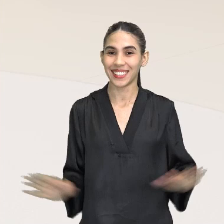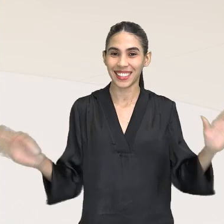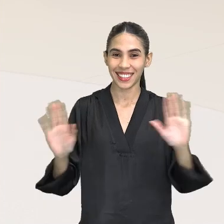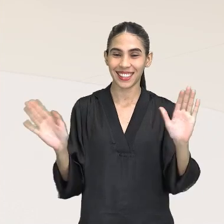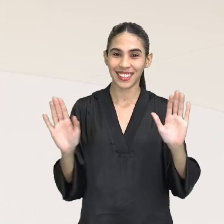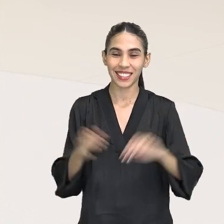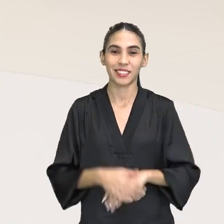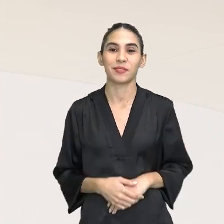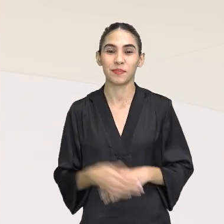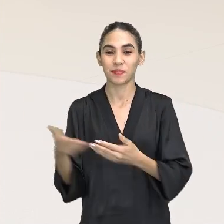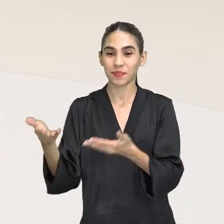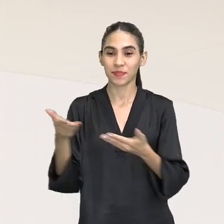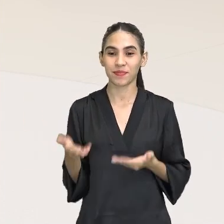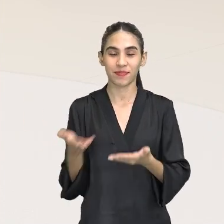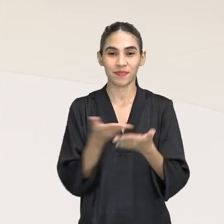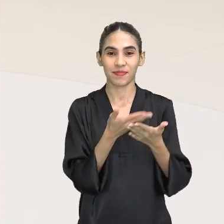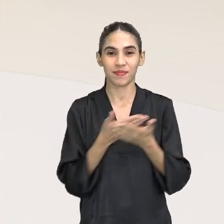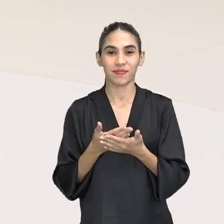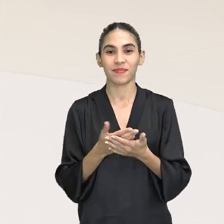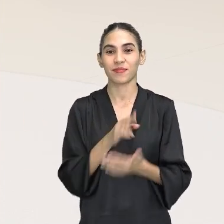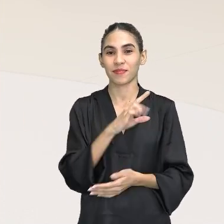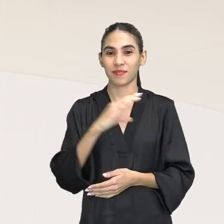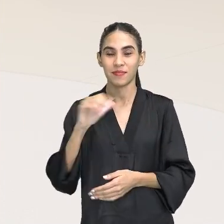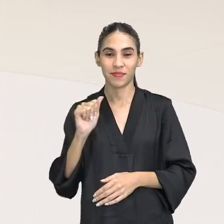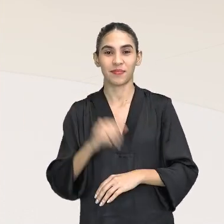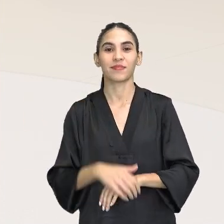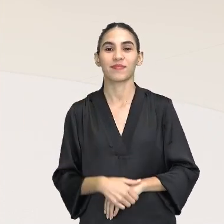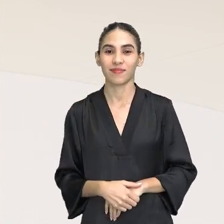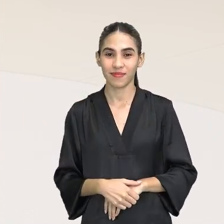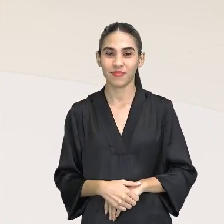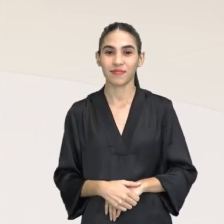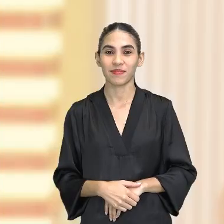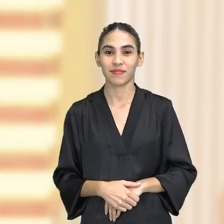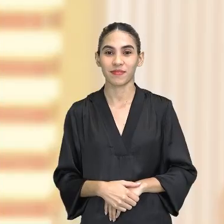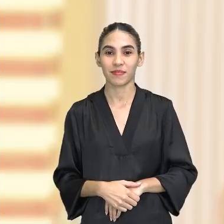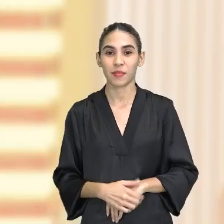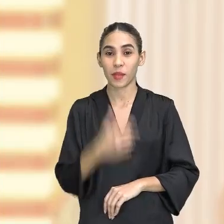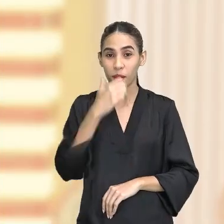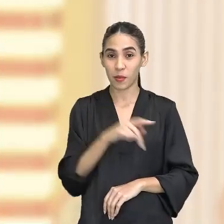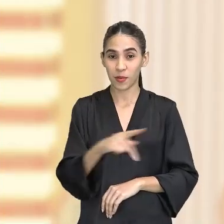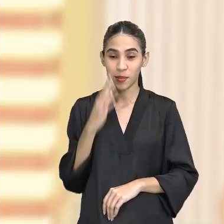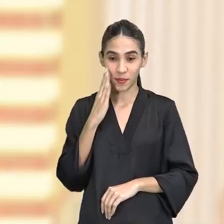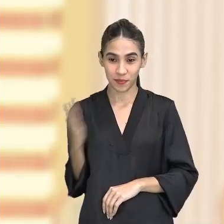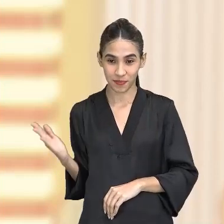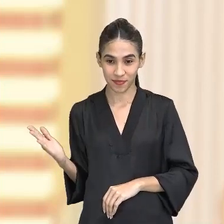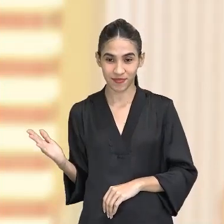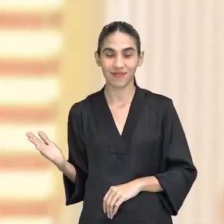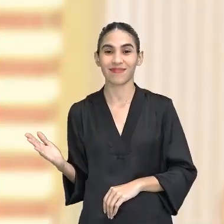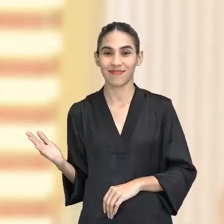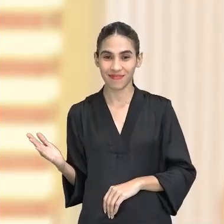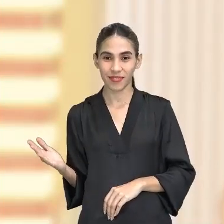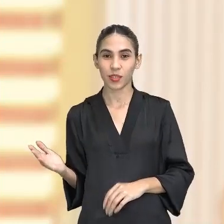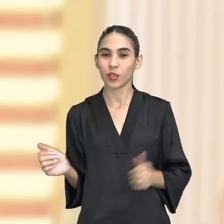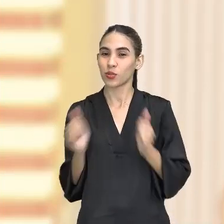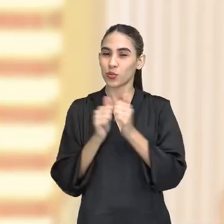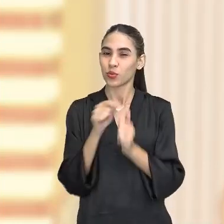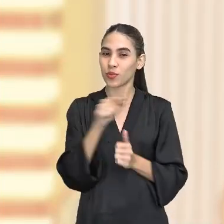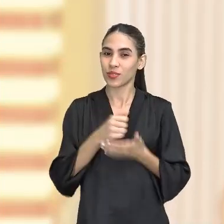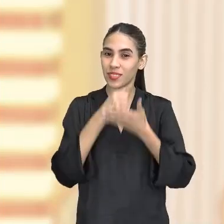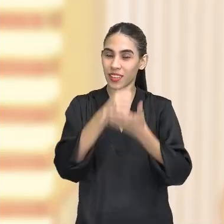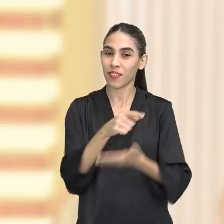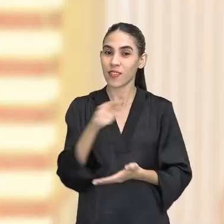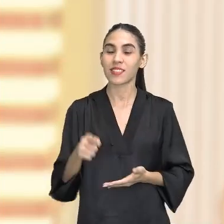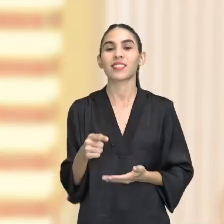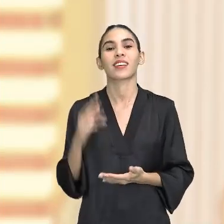Olá pessoal, sejam bem-vindos à nossa unidade curricular de aprofundamento. Eu sou o professor William Costa, estou aqui para te ajudar